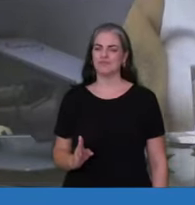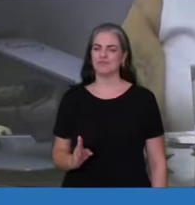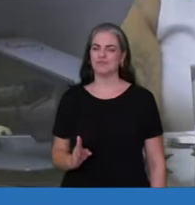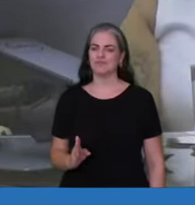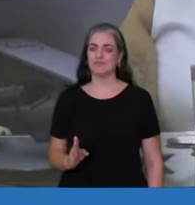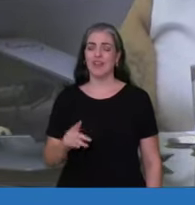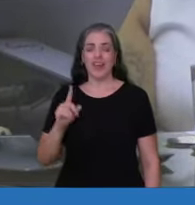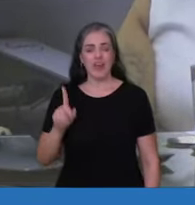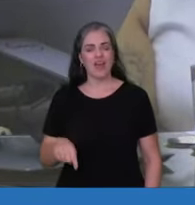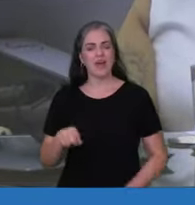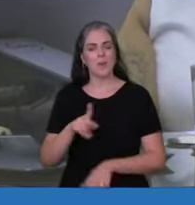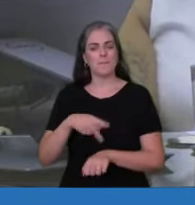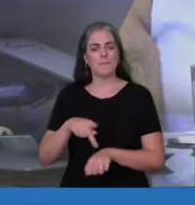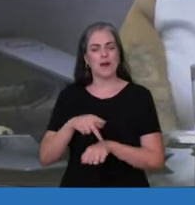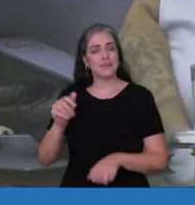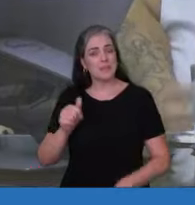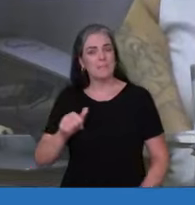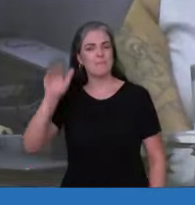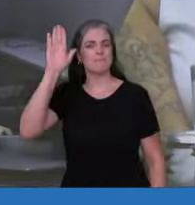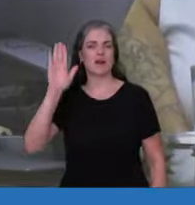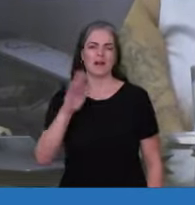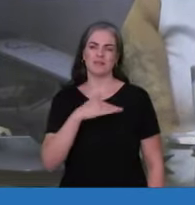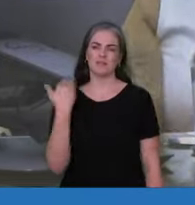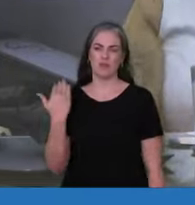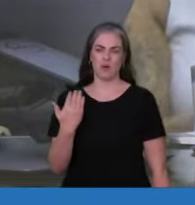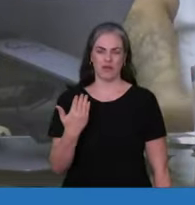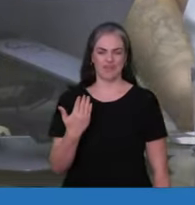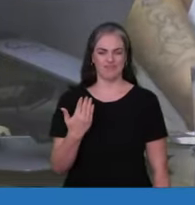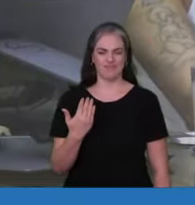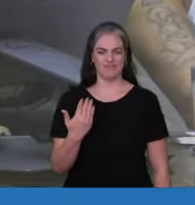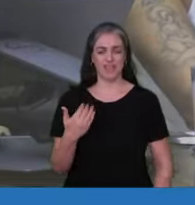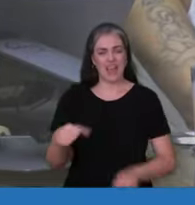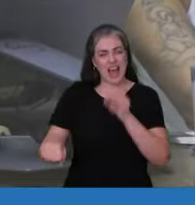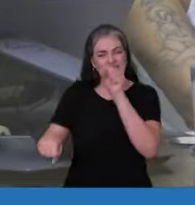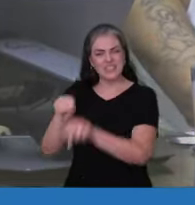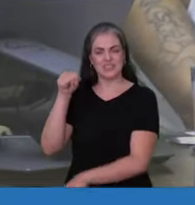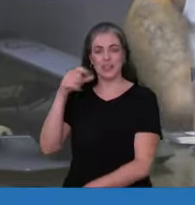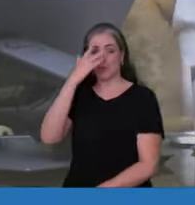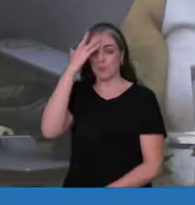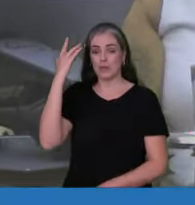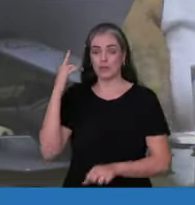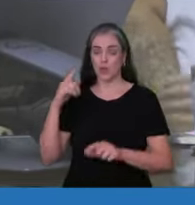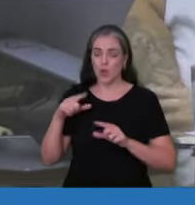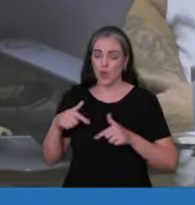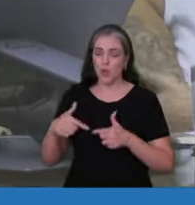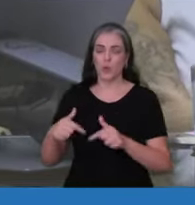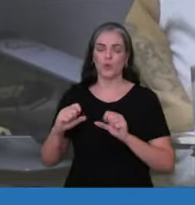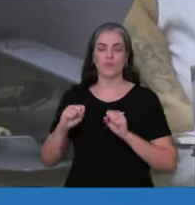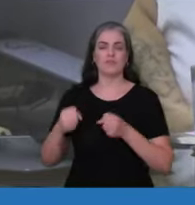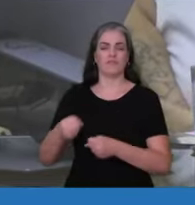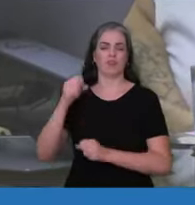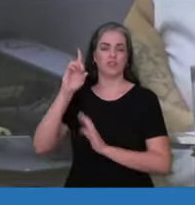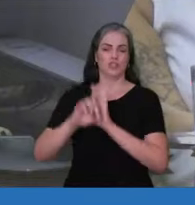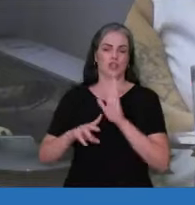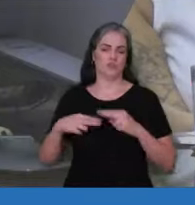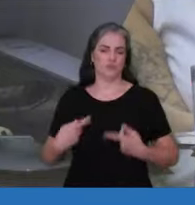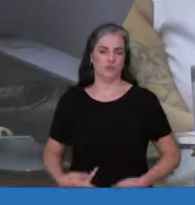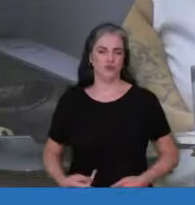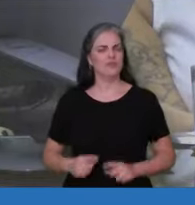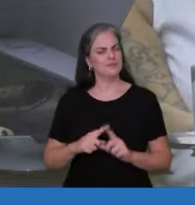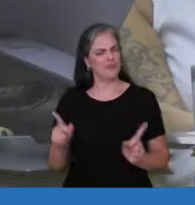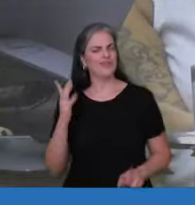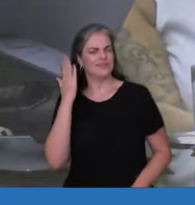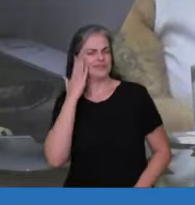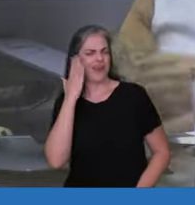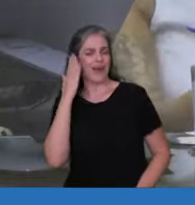mortos defensores e defensoras de direitos humanos, ainda que sejamos o país que é signatário de todos